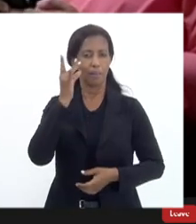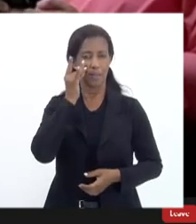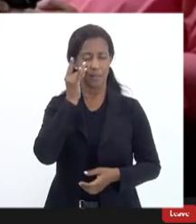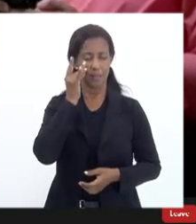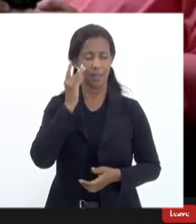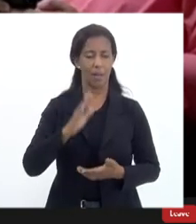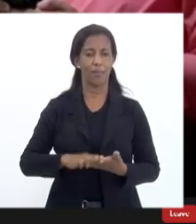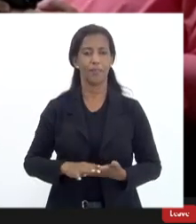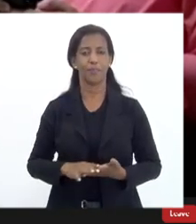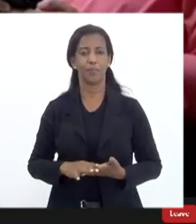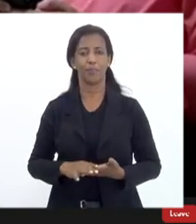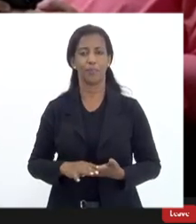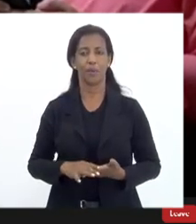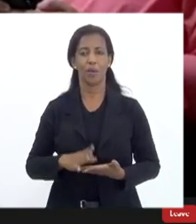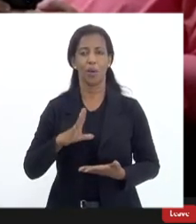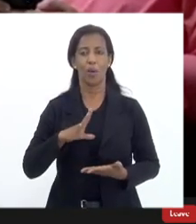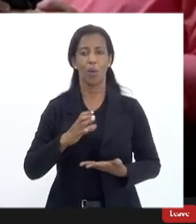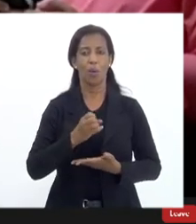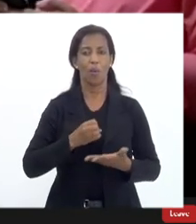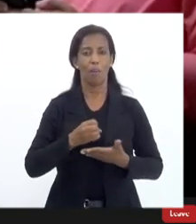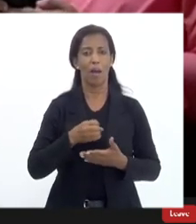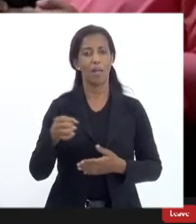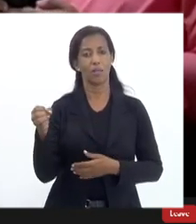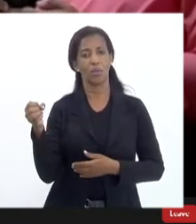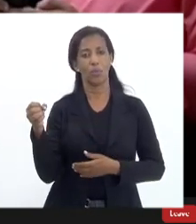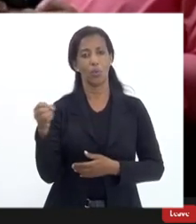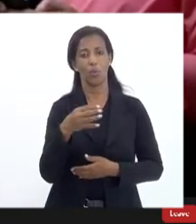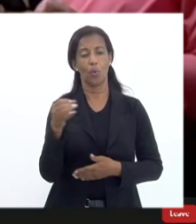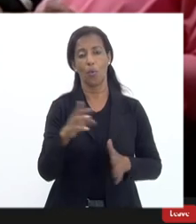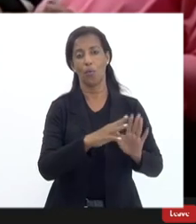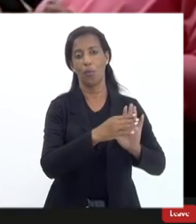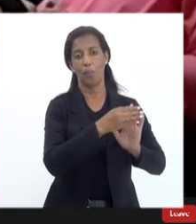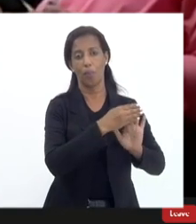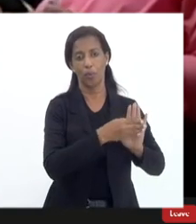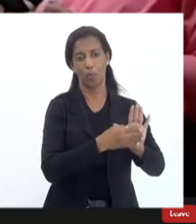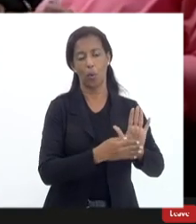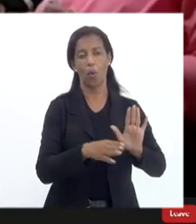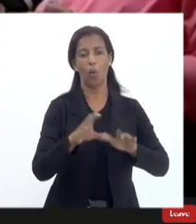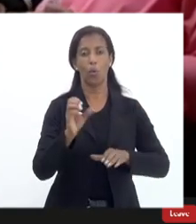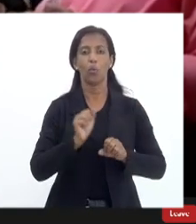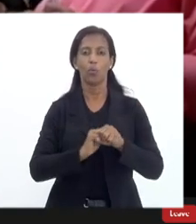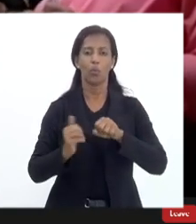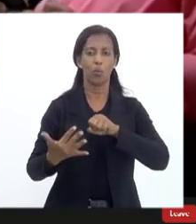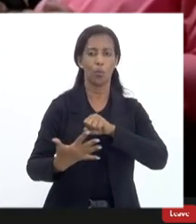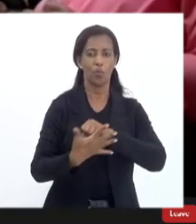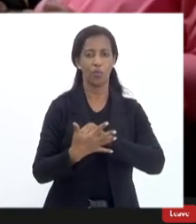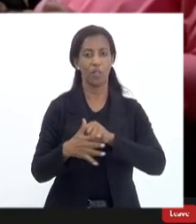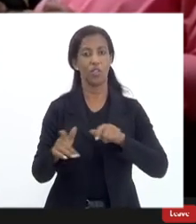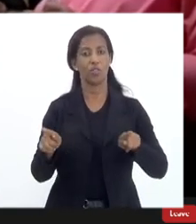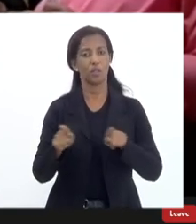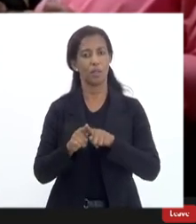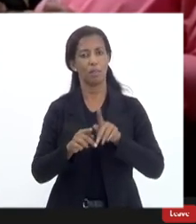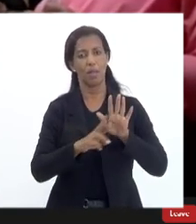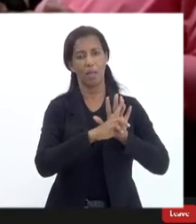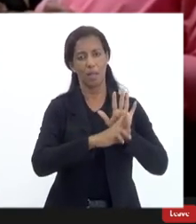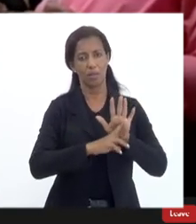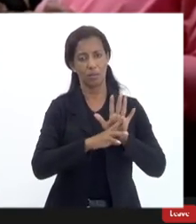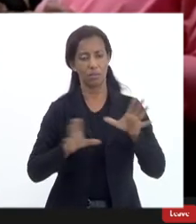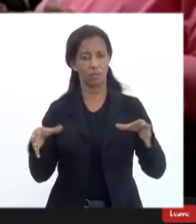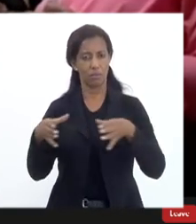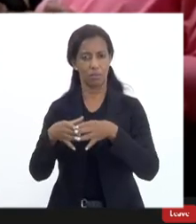né? Embasado aí nos novos protocolos de Covid, né? E a resolução conjunta da CEDUC